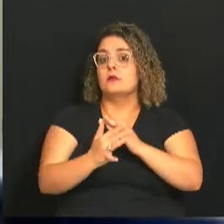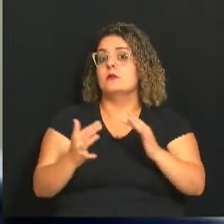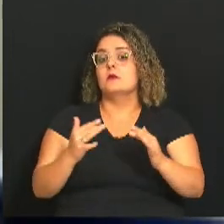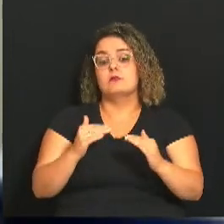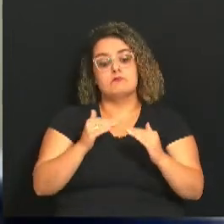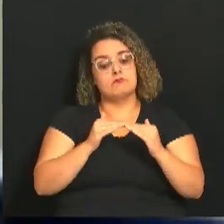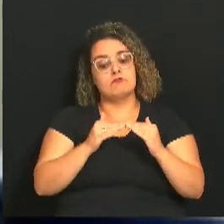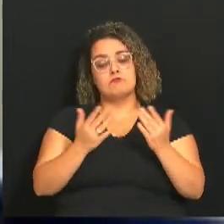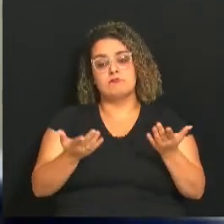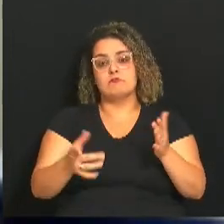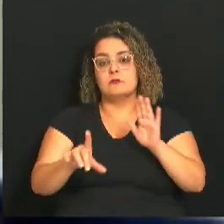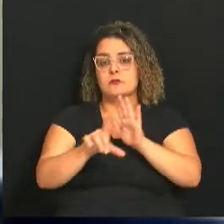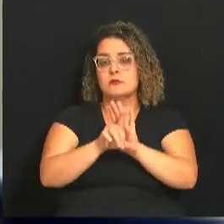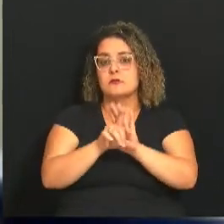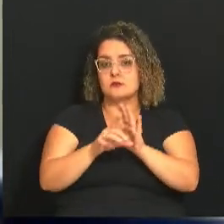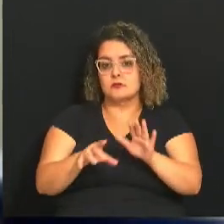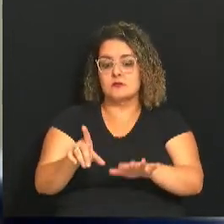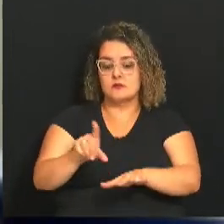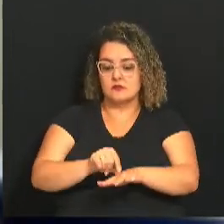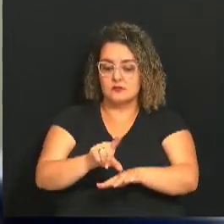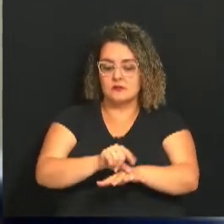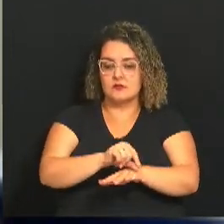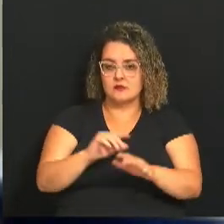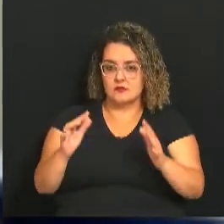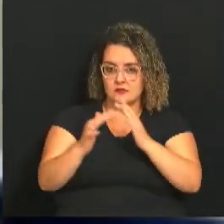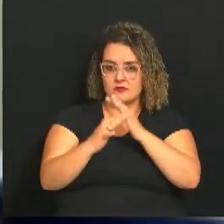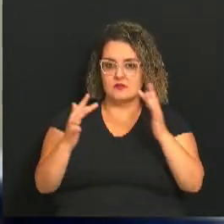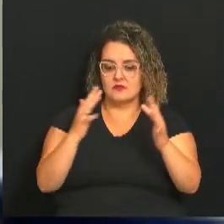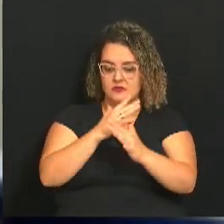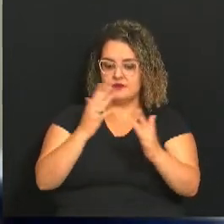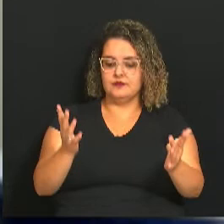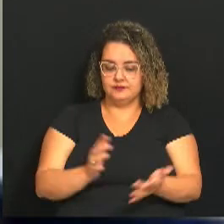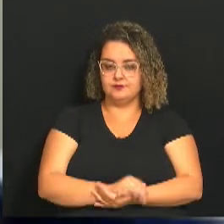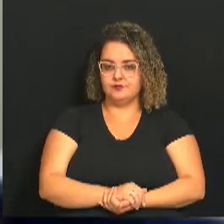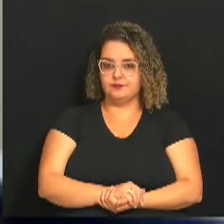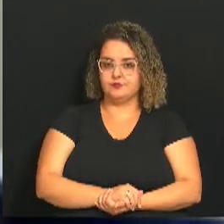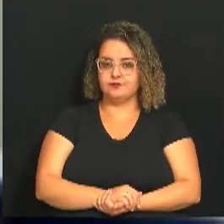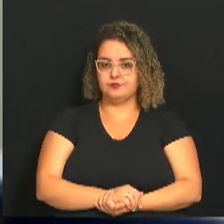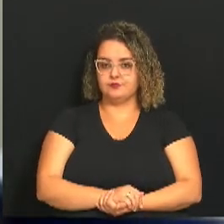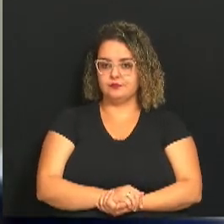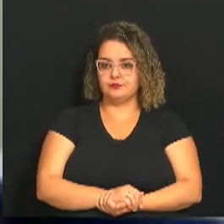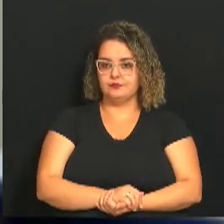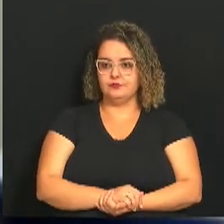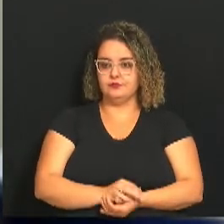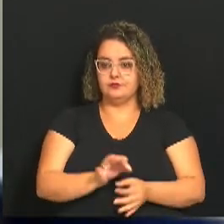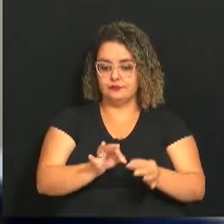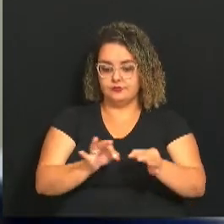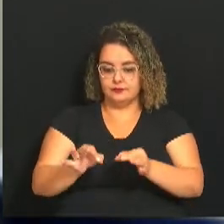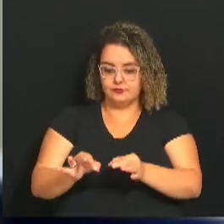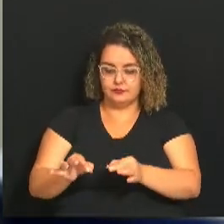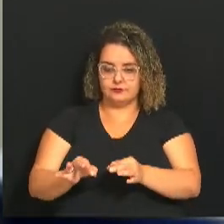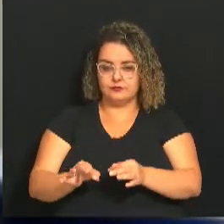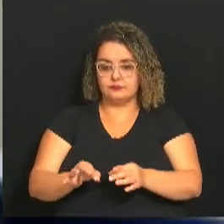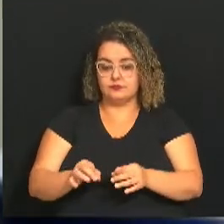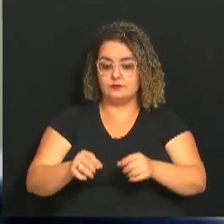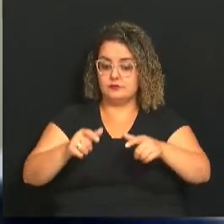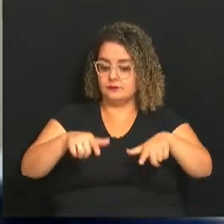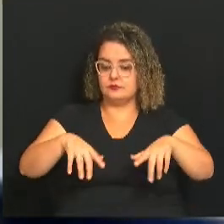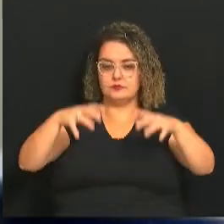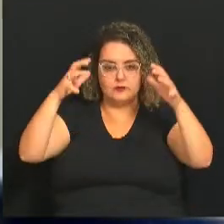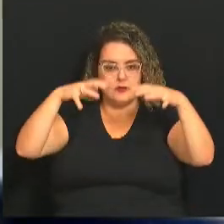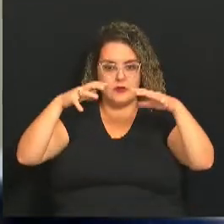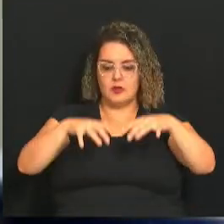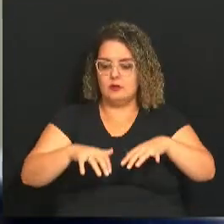as leis e com as diretrizes urbanísticas, né? Um projeto aí para um ponto de alagamento, eu acredito que tenha